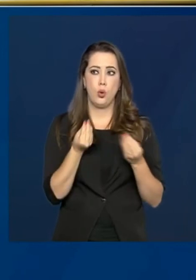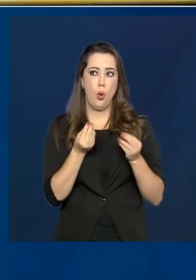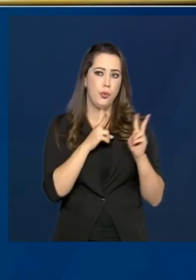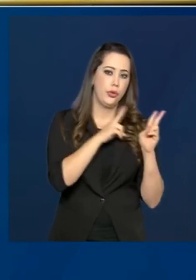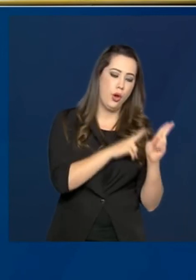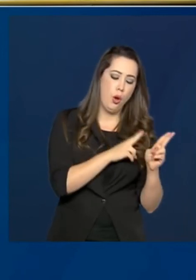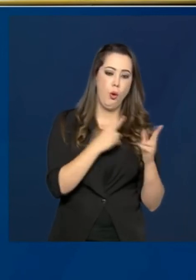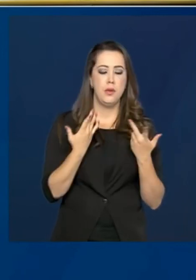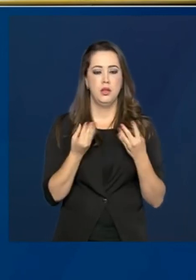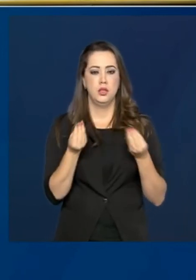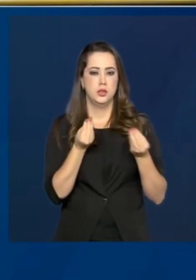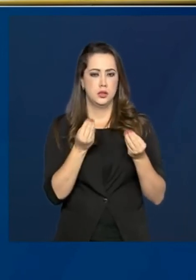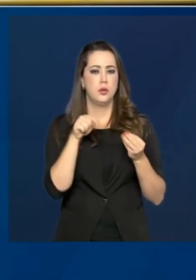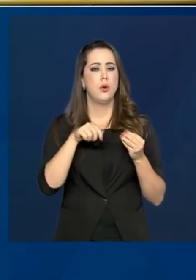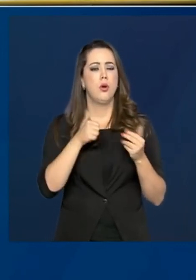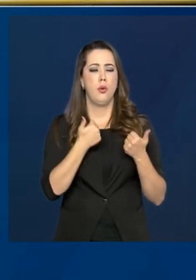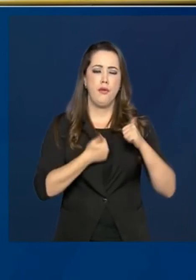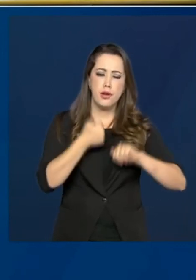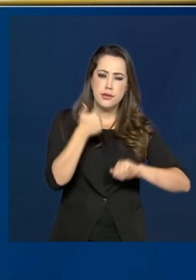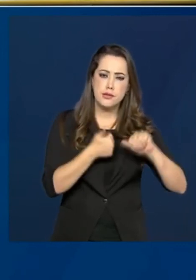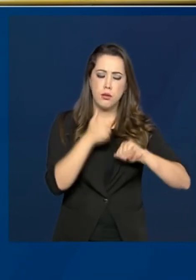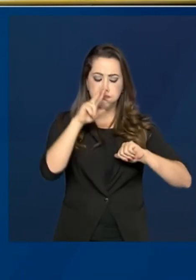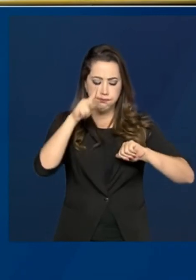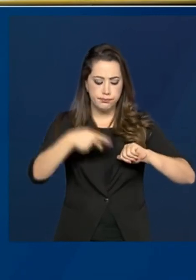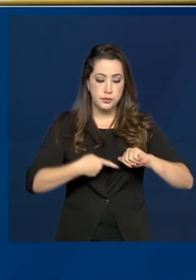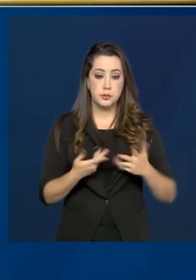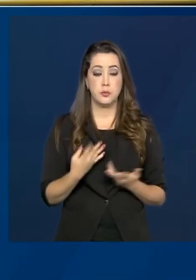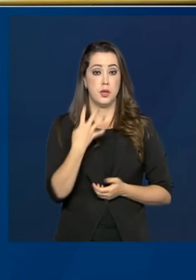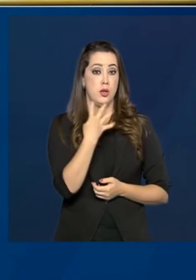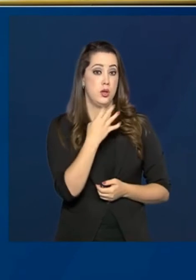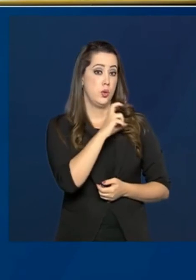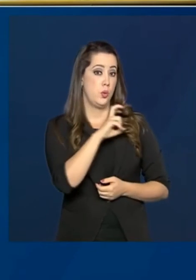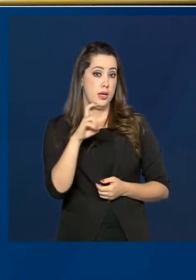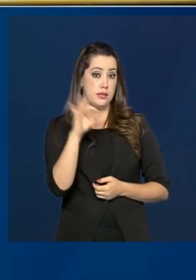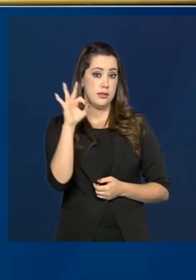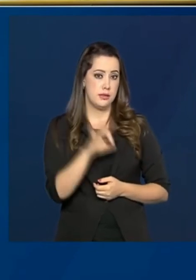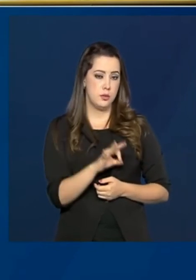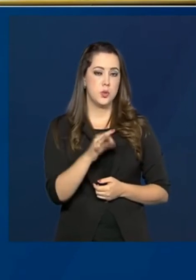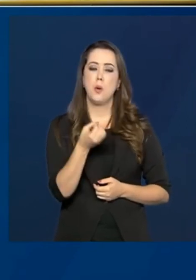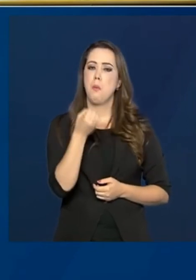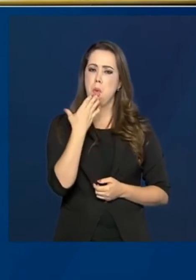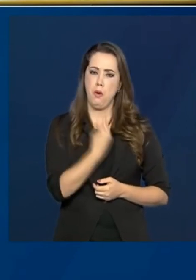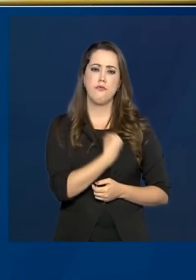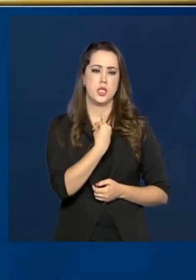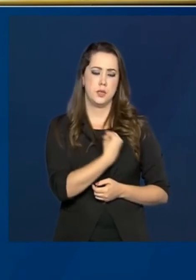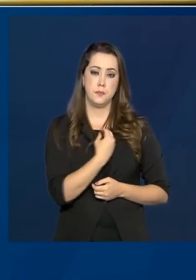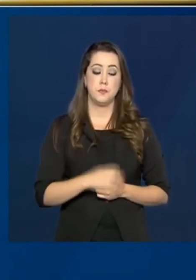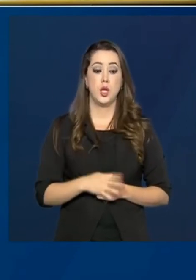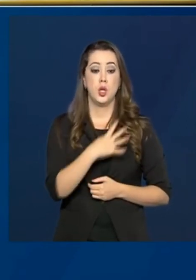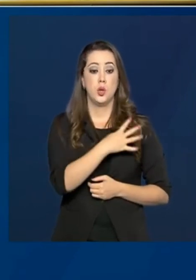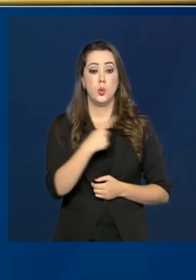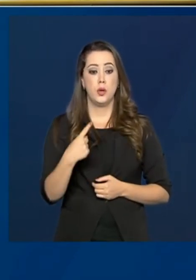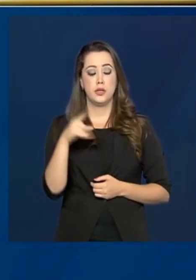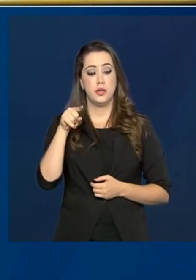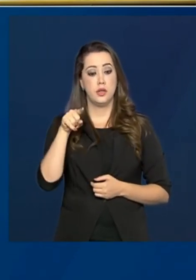energia. Para os profissionais dessa grande amostra do SUS, 45% possuem uma boa qualidade de vida e 41%,